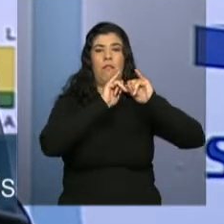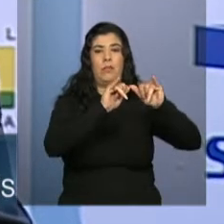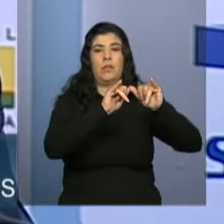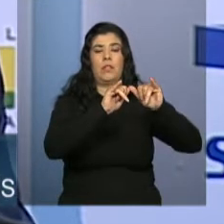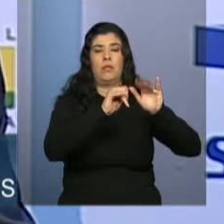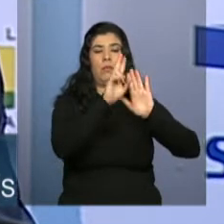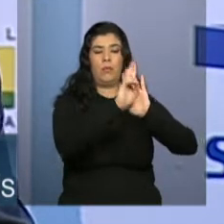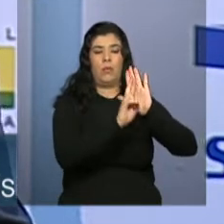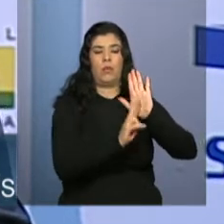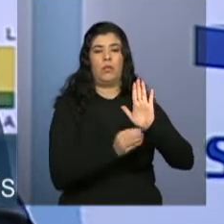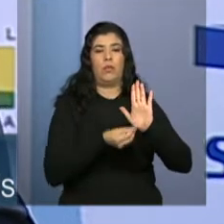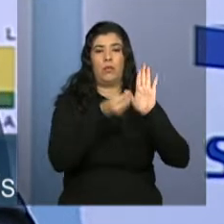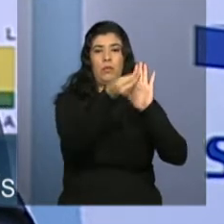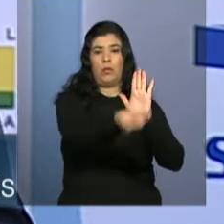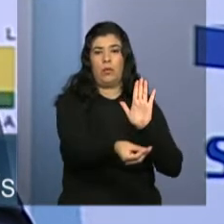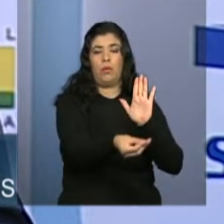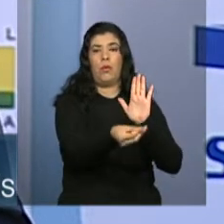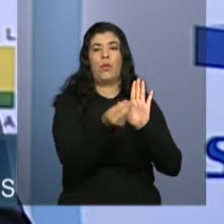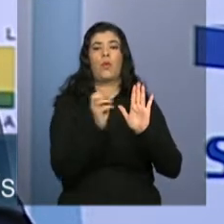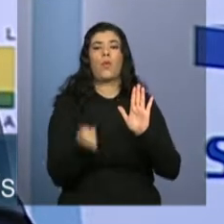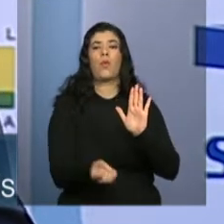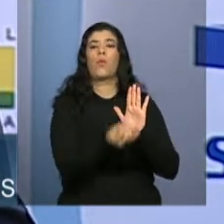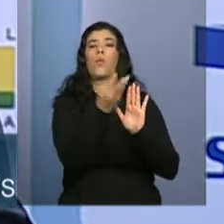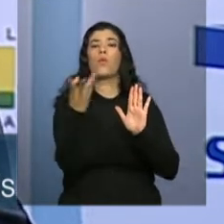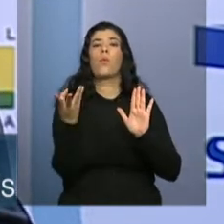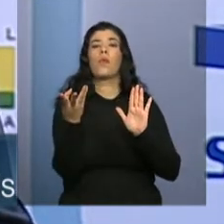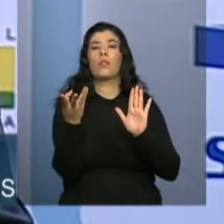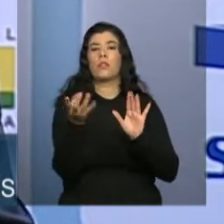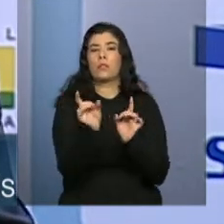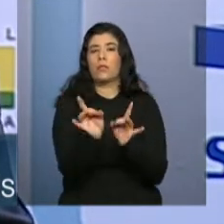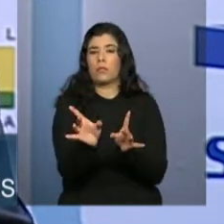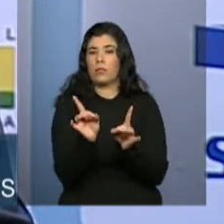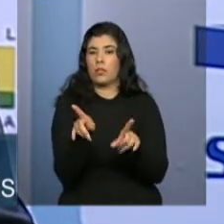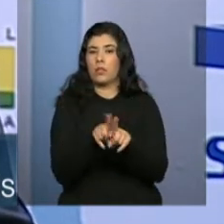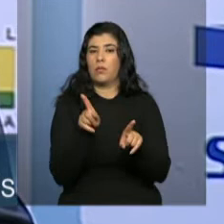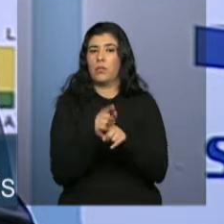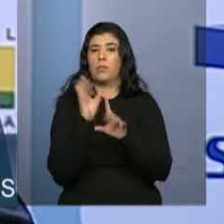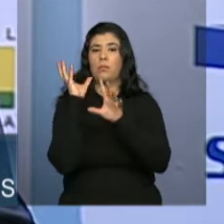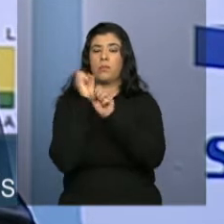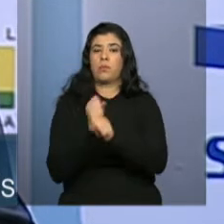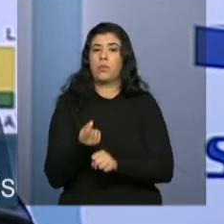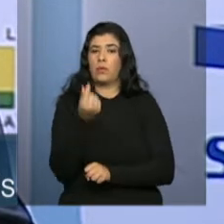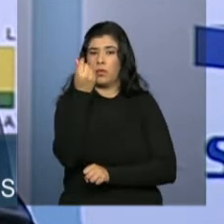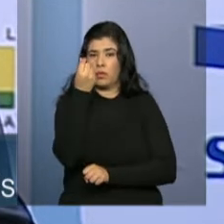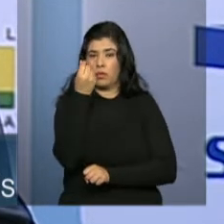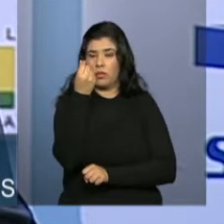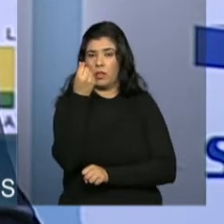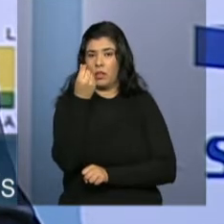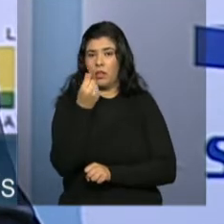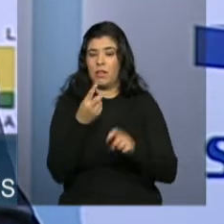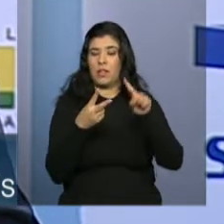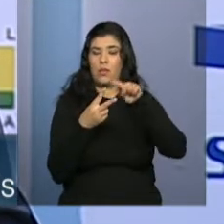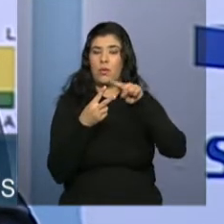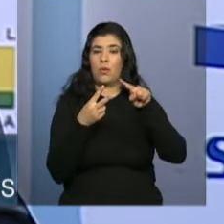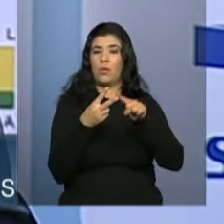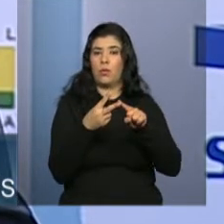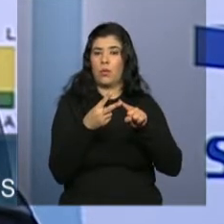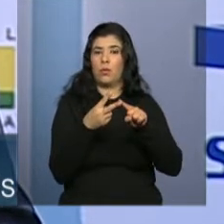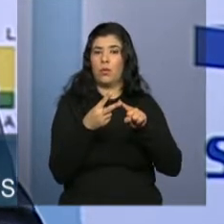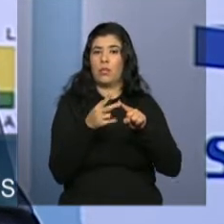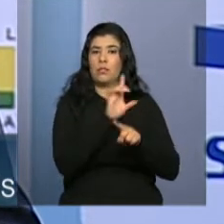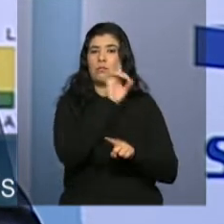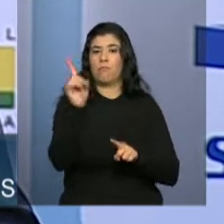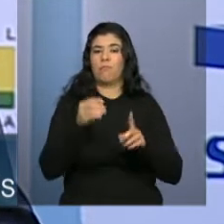aquela informação do faturamento e da quantidade vendida vai informar duas vezes qual é a vantagem